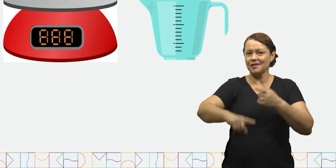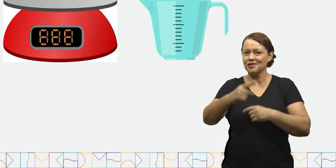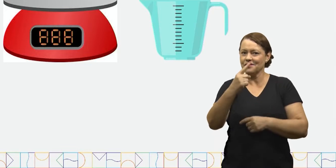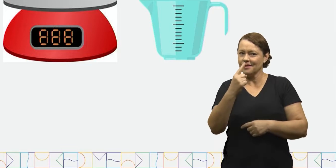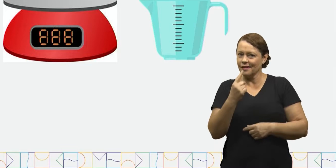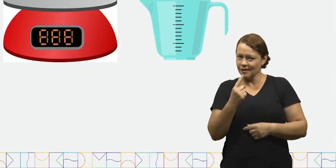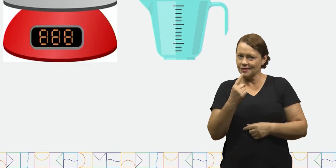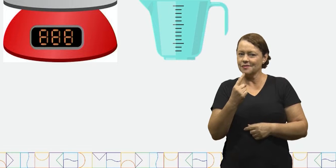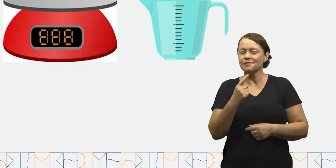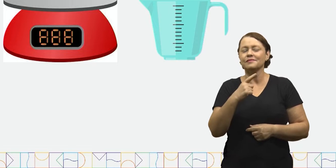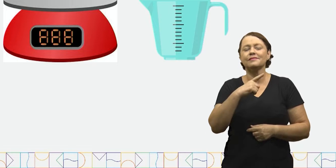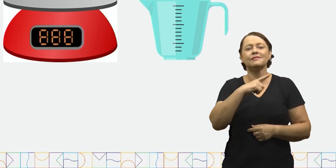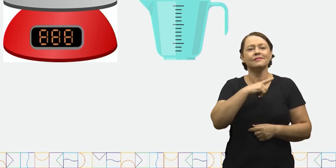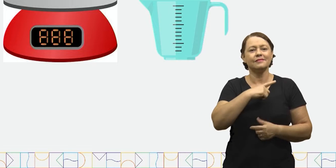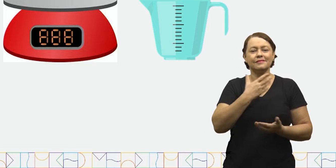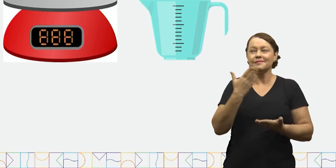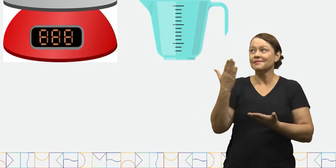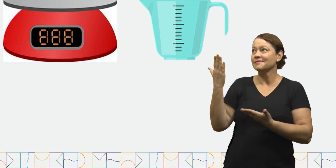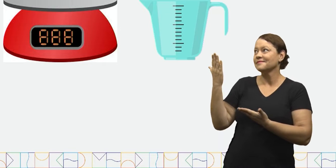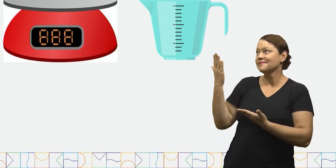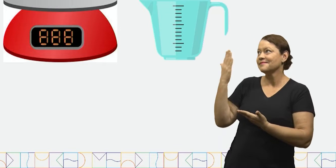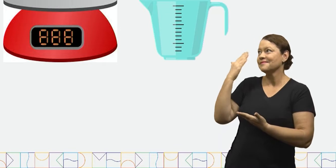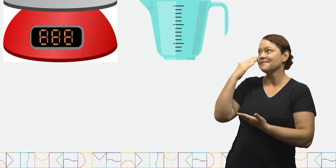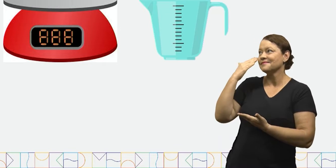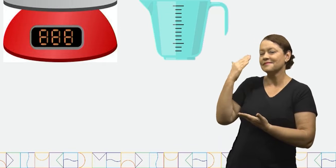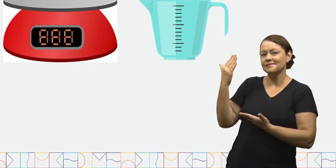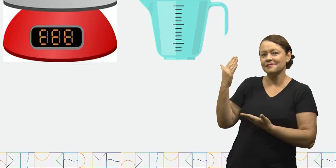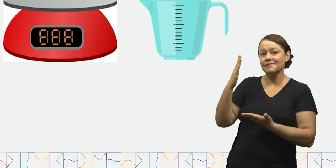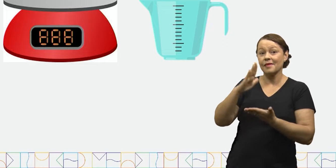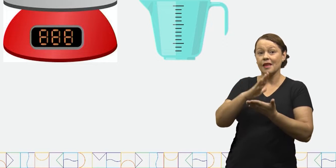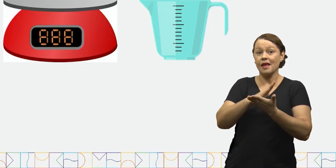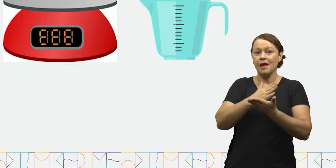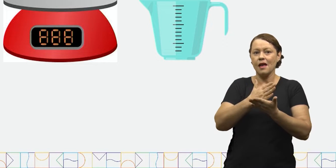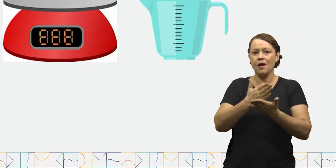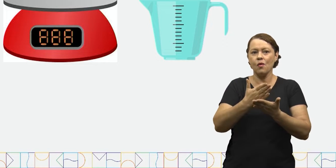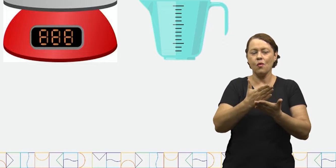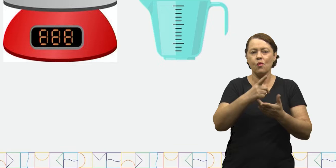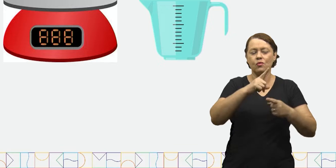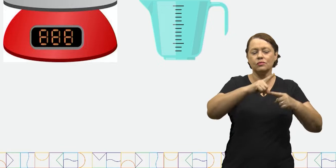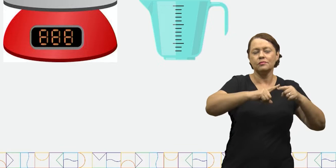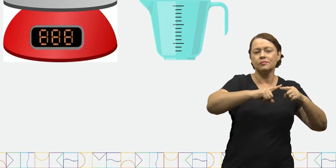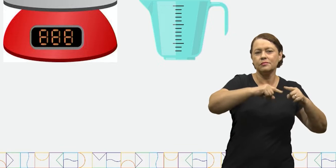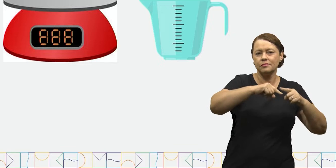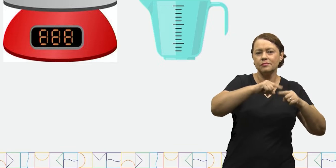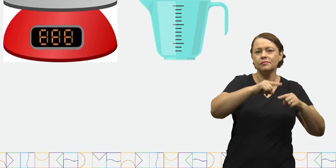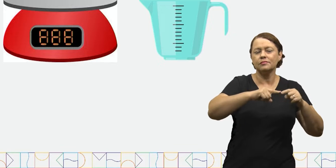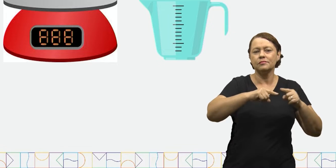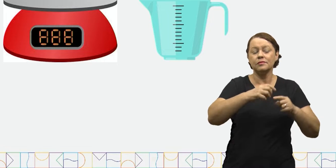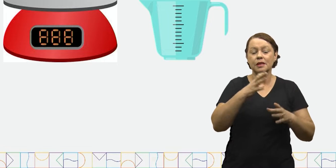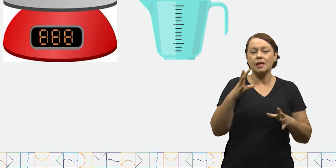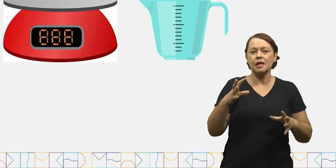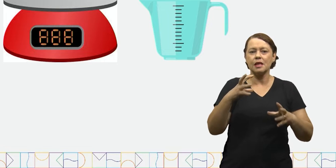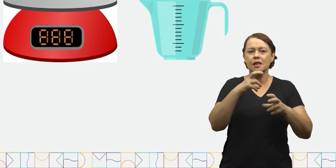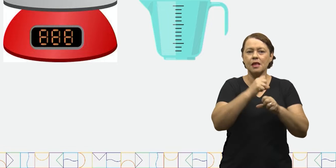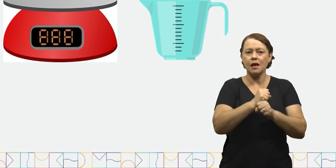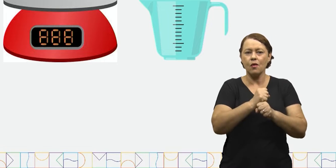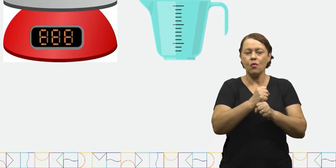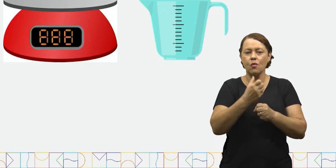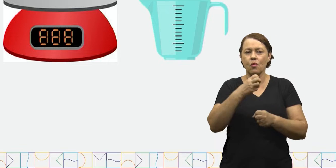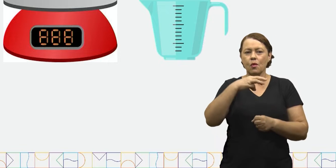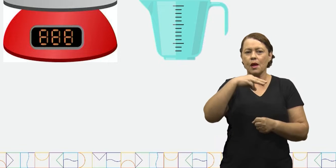Atividade 1. Temos aqui alguns instrumentos que calculam